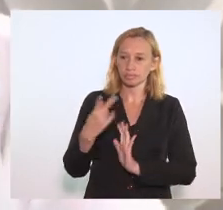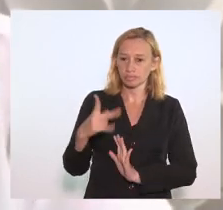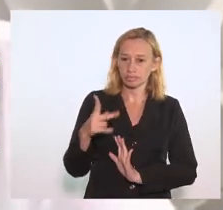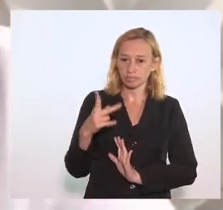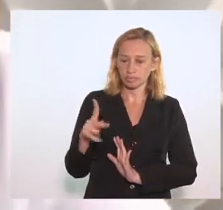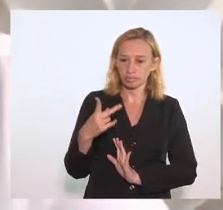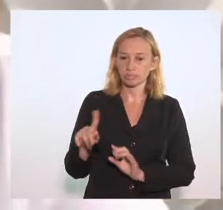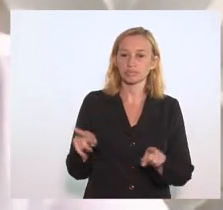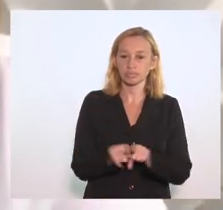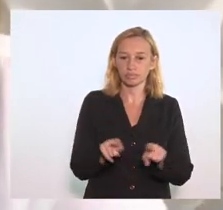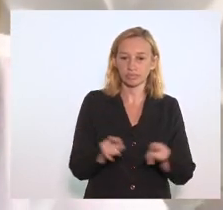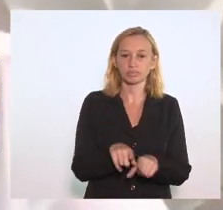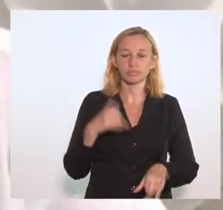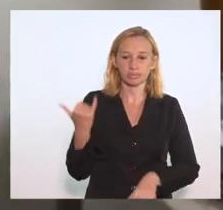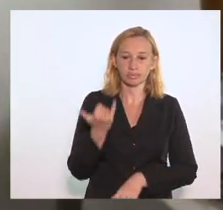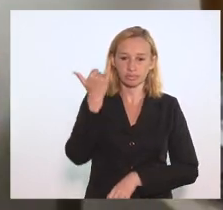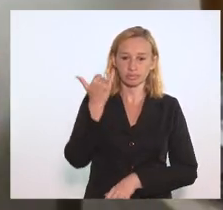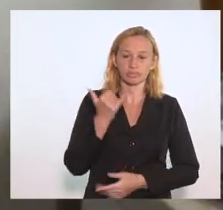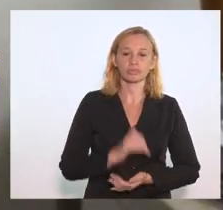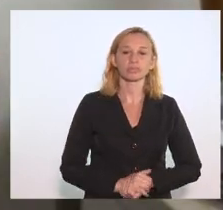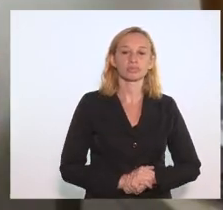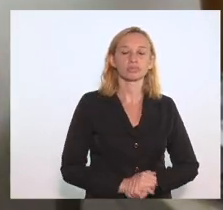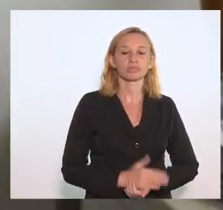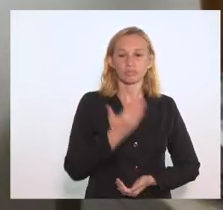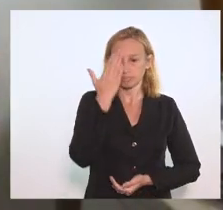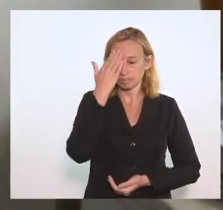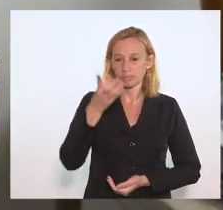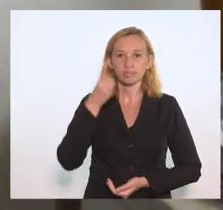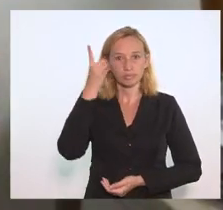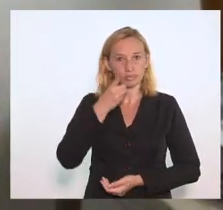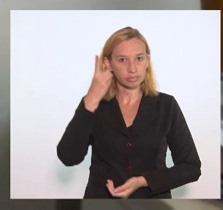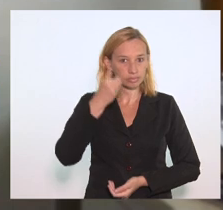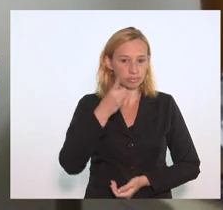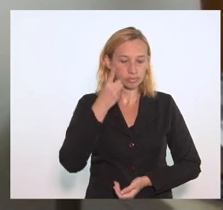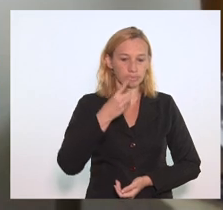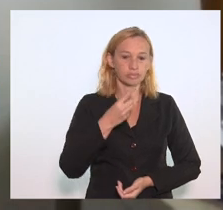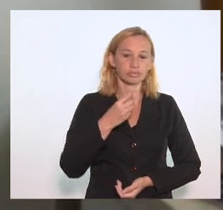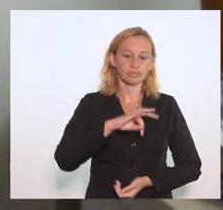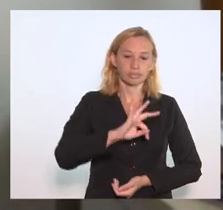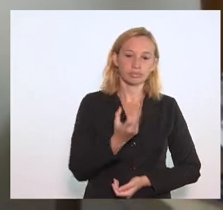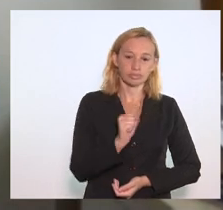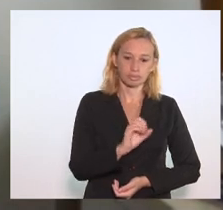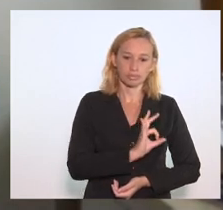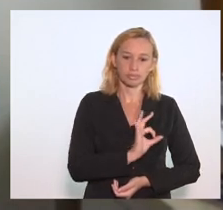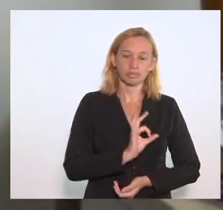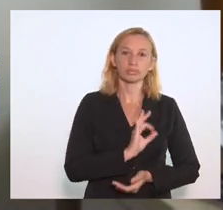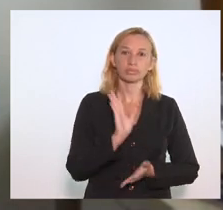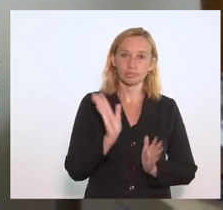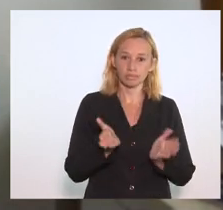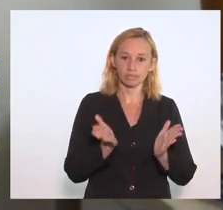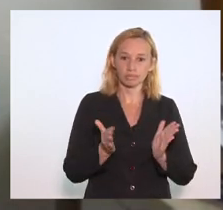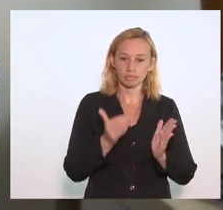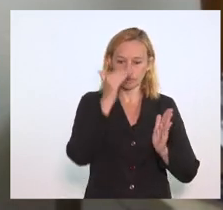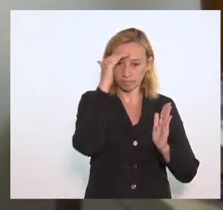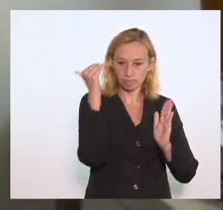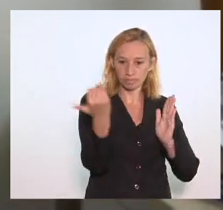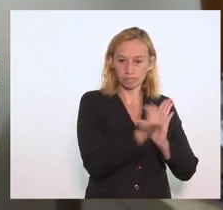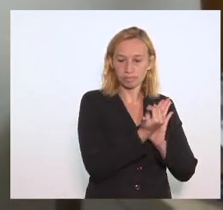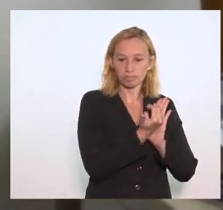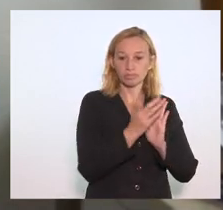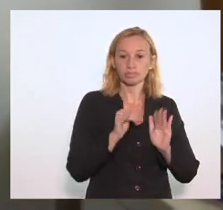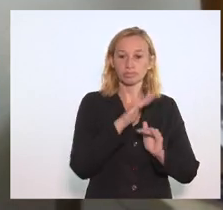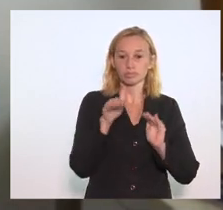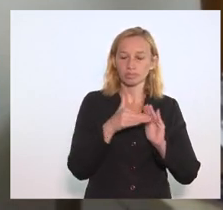importante. Obrigado, deputada Marta Rocha. Bom, cumprindo aqui o roteiro,